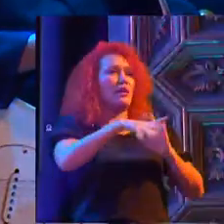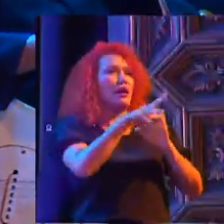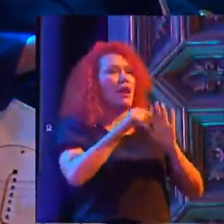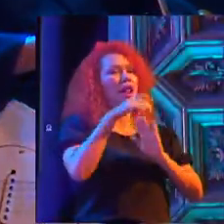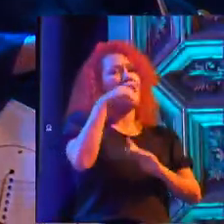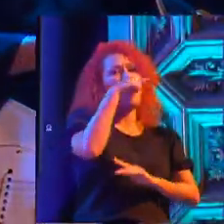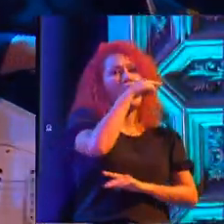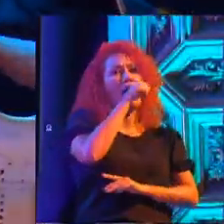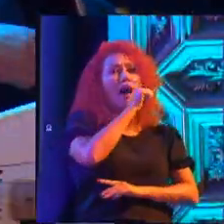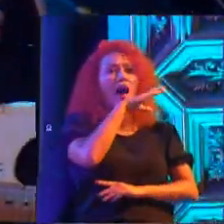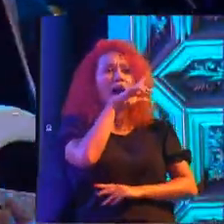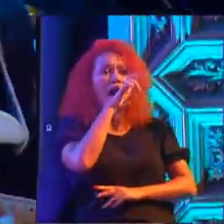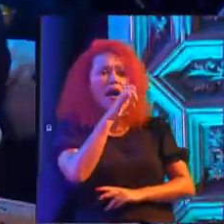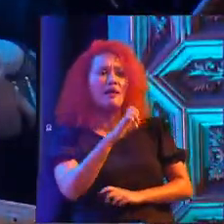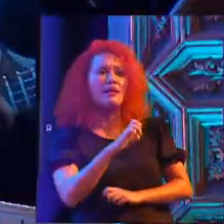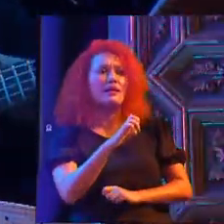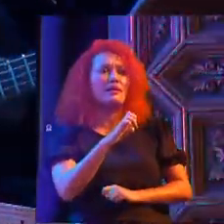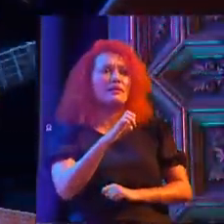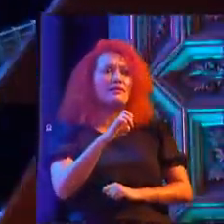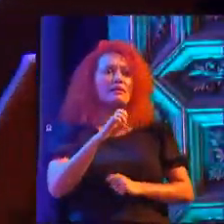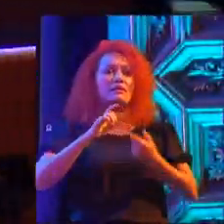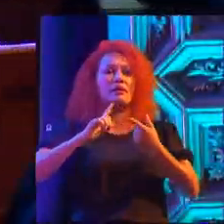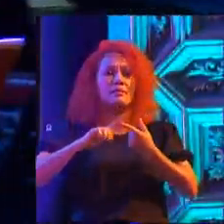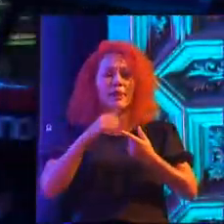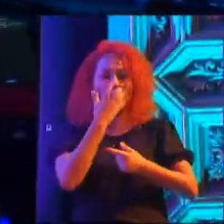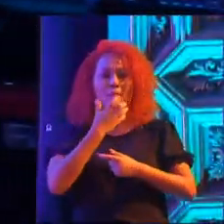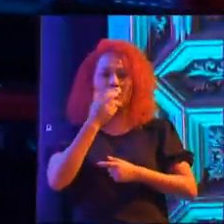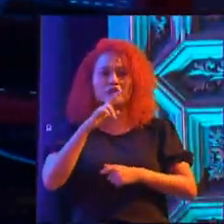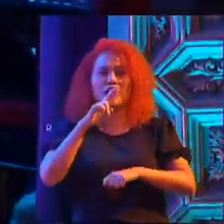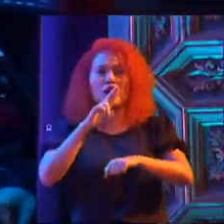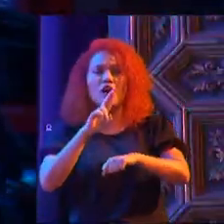Acre, à madeira mamoré de Rondônia,